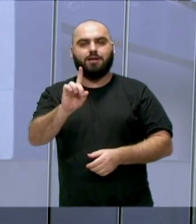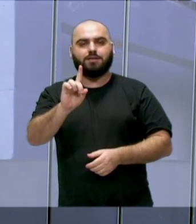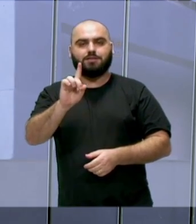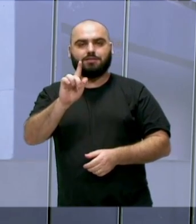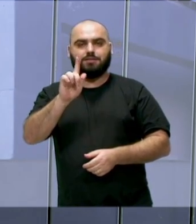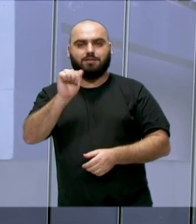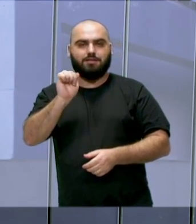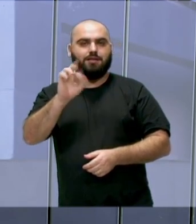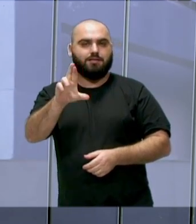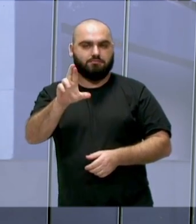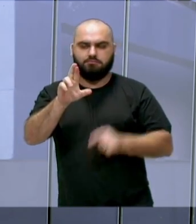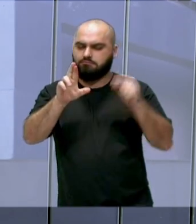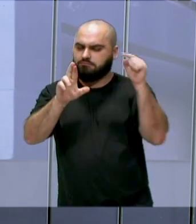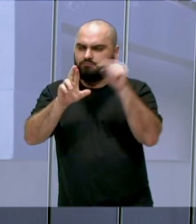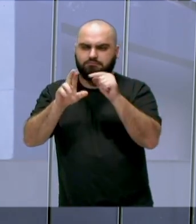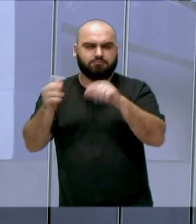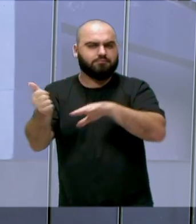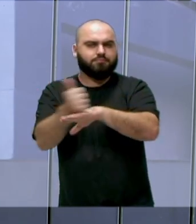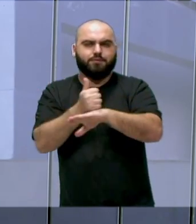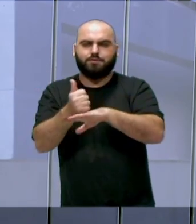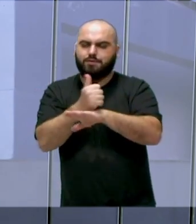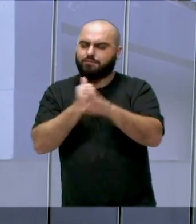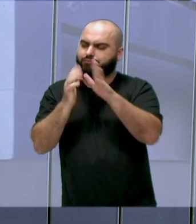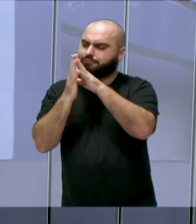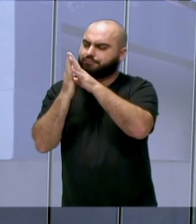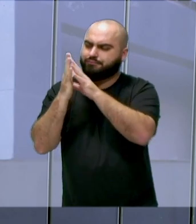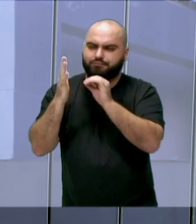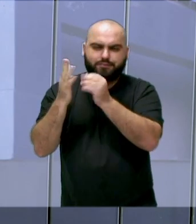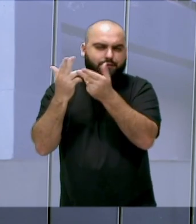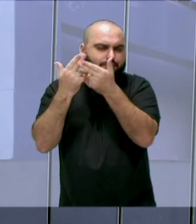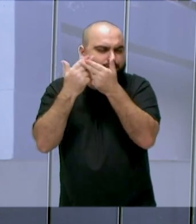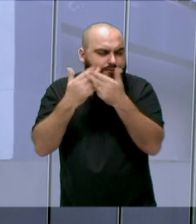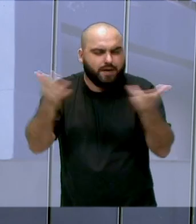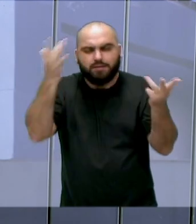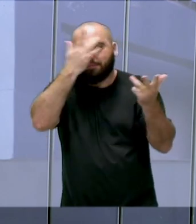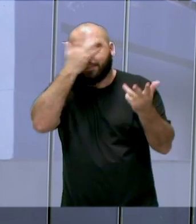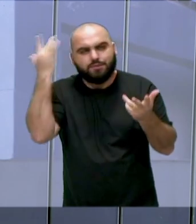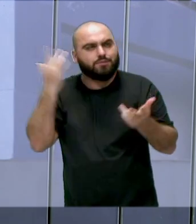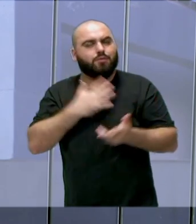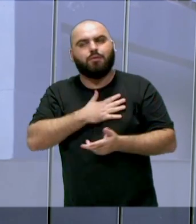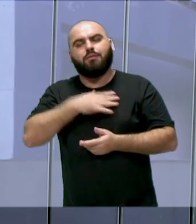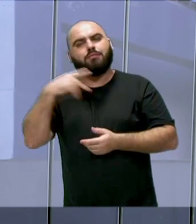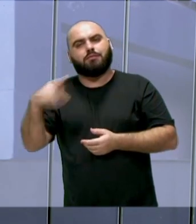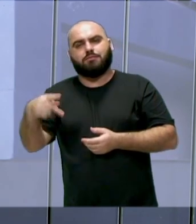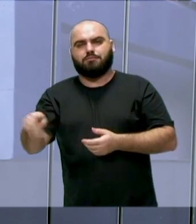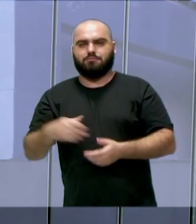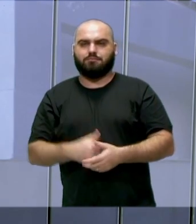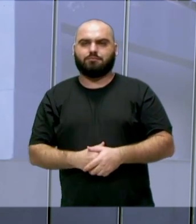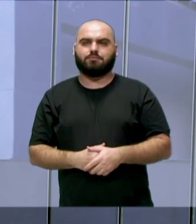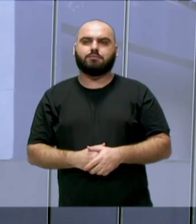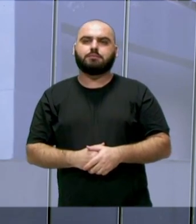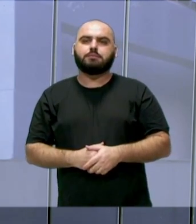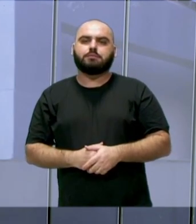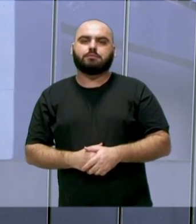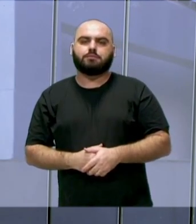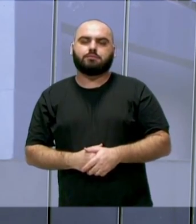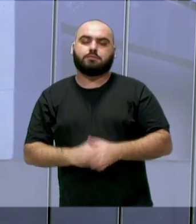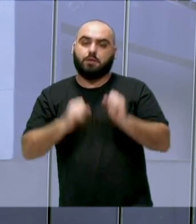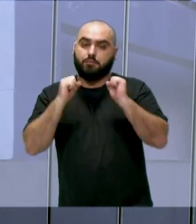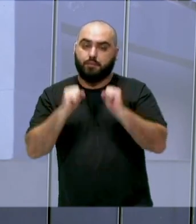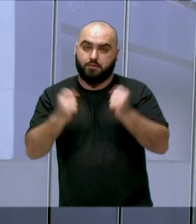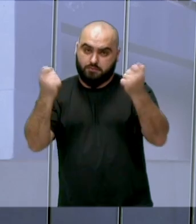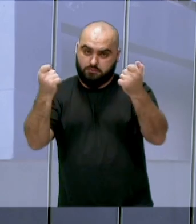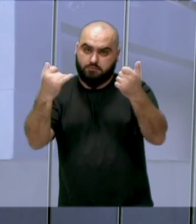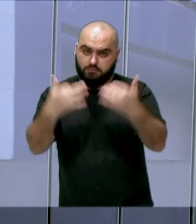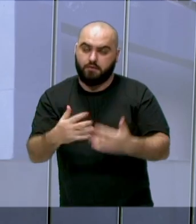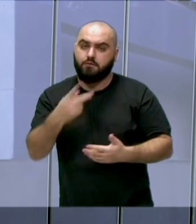um profissional exemplar para muitas pessoas, né? Eu posso confidenciar para vocês,